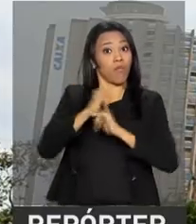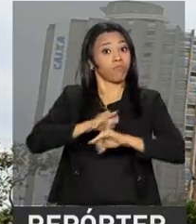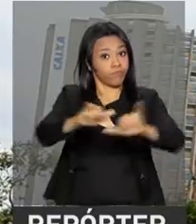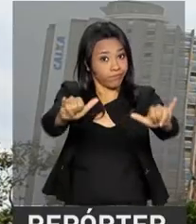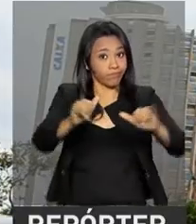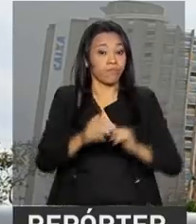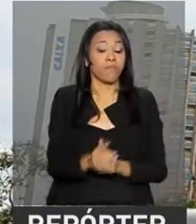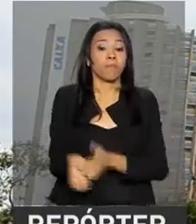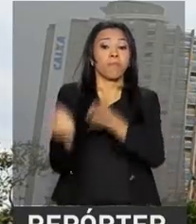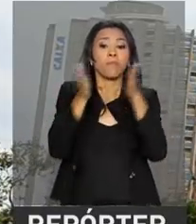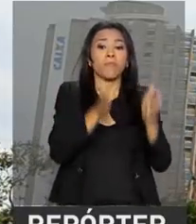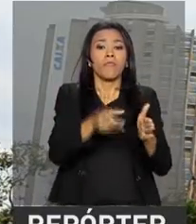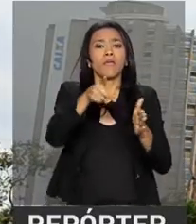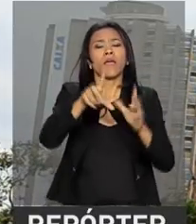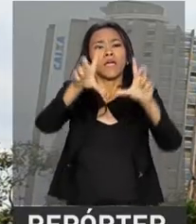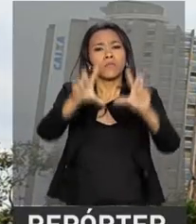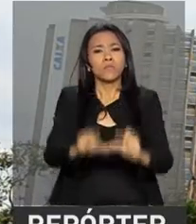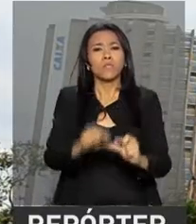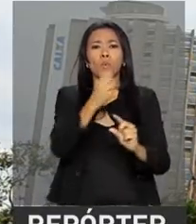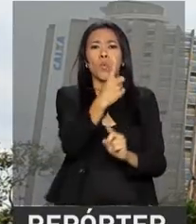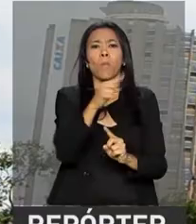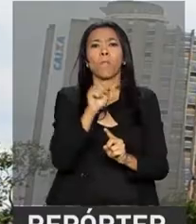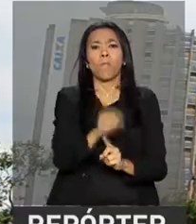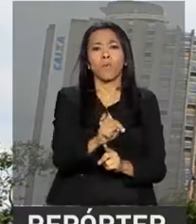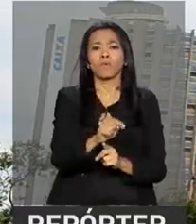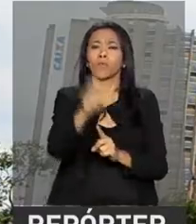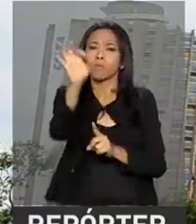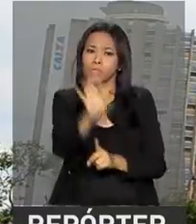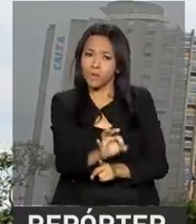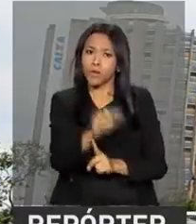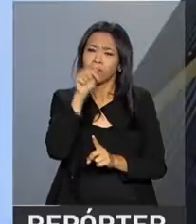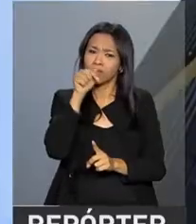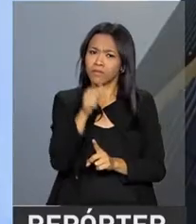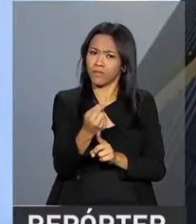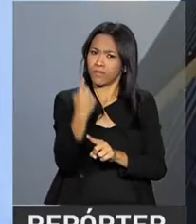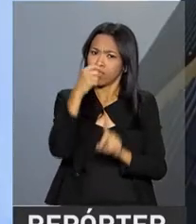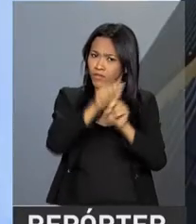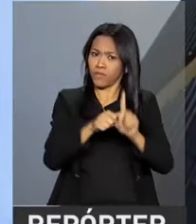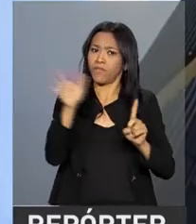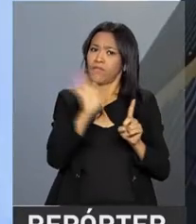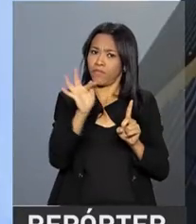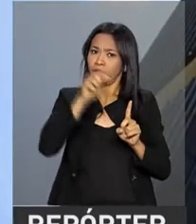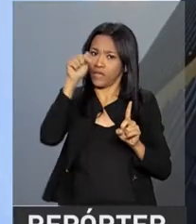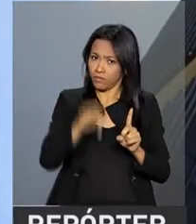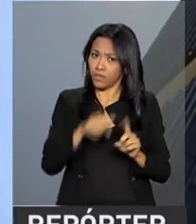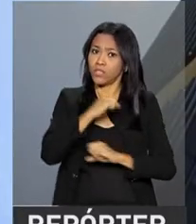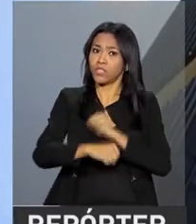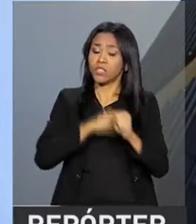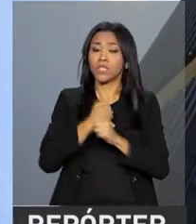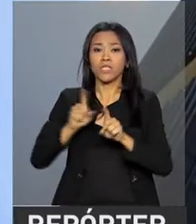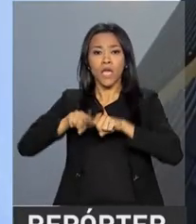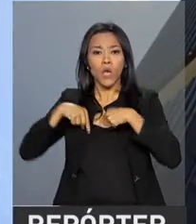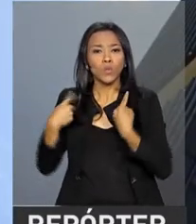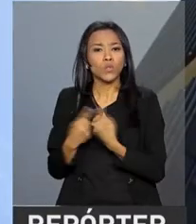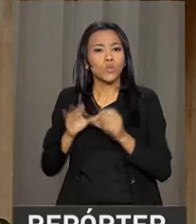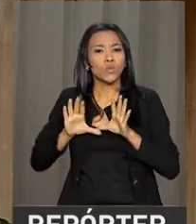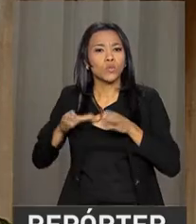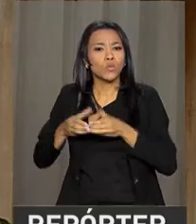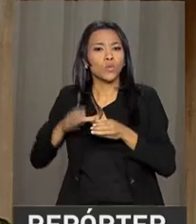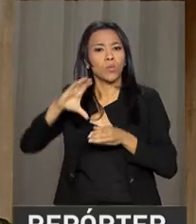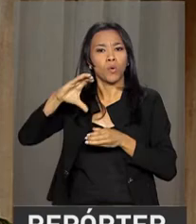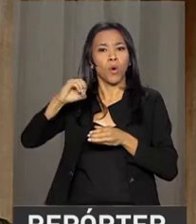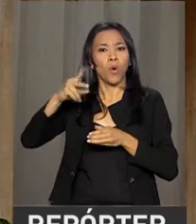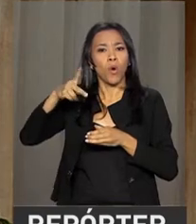sendo reduzida em um ponto percentual desde fevereiro deste ano nas últimas reuniões do comitê de política monetária